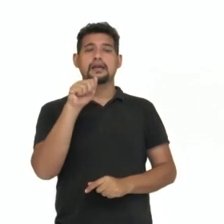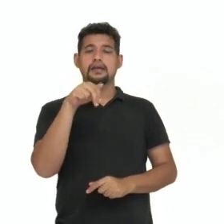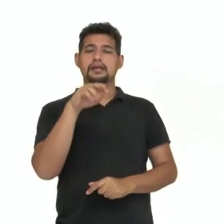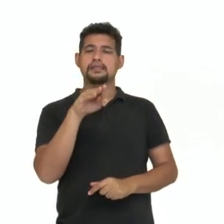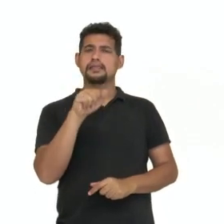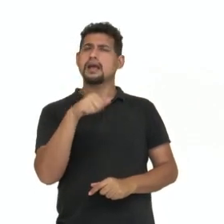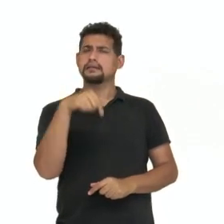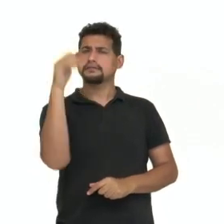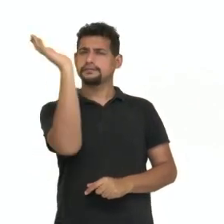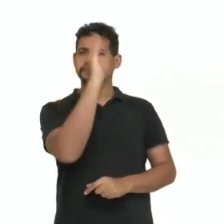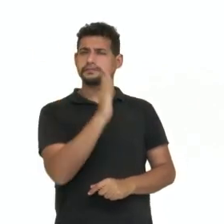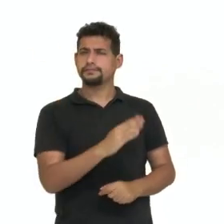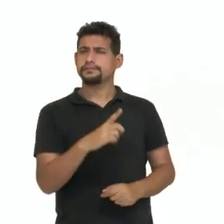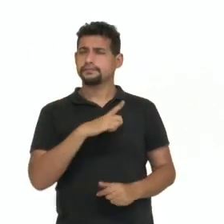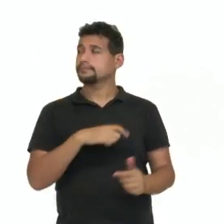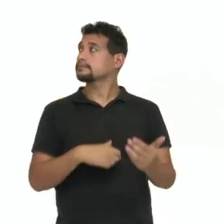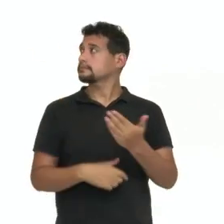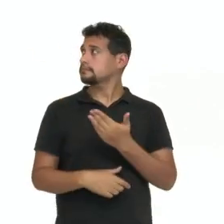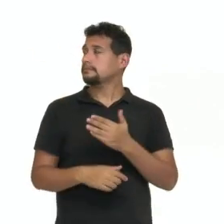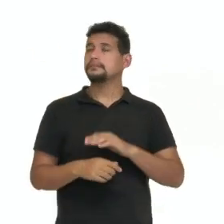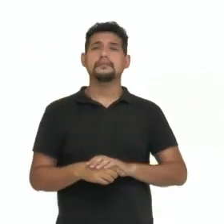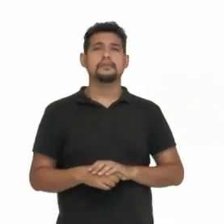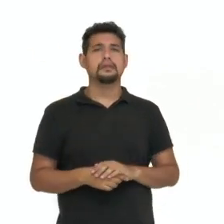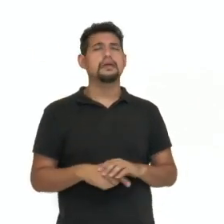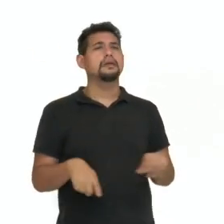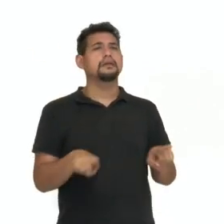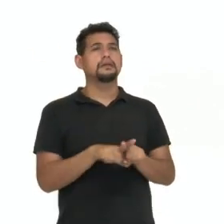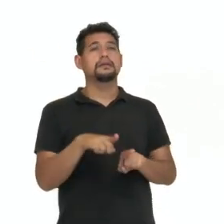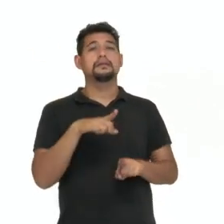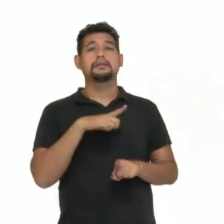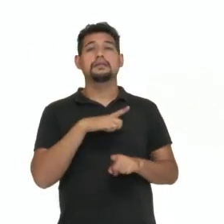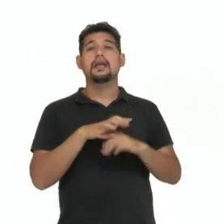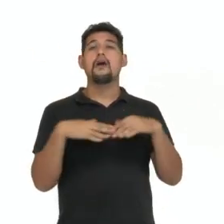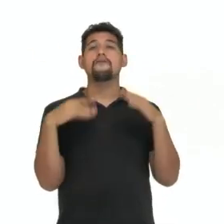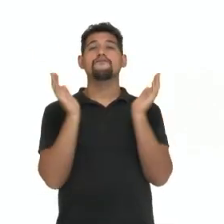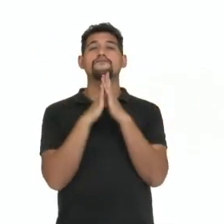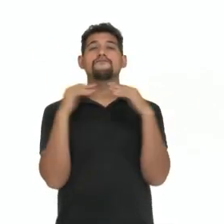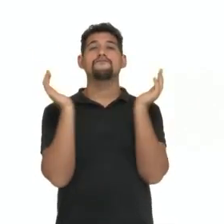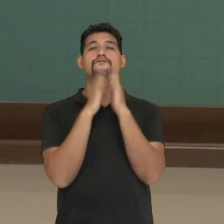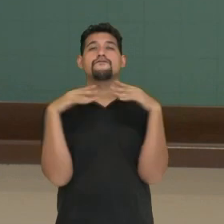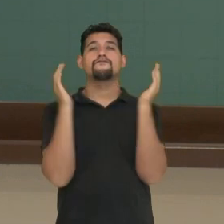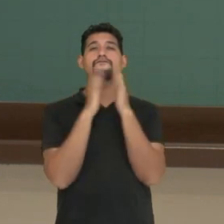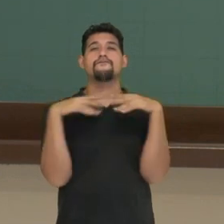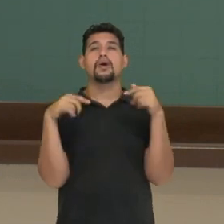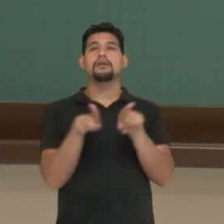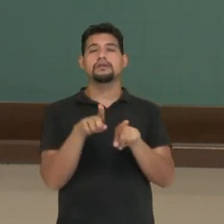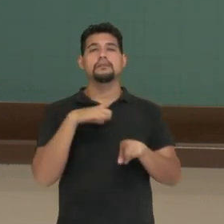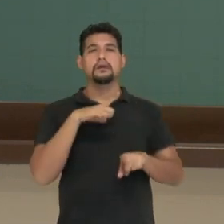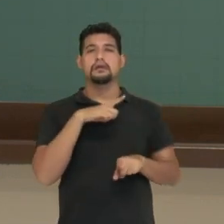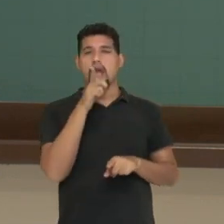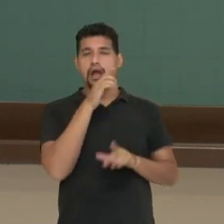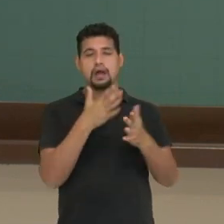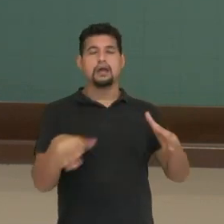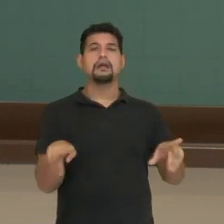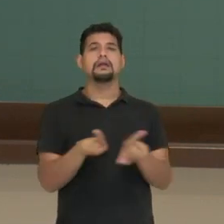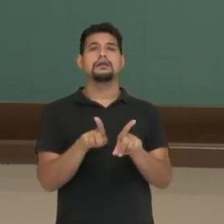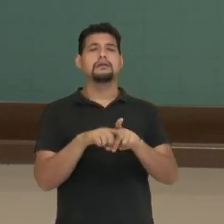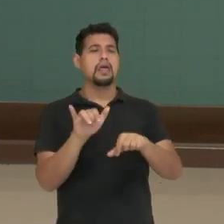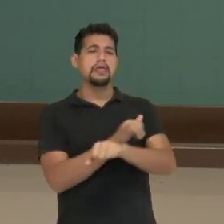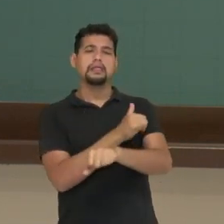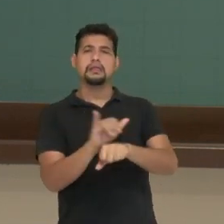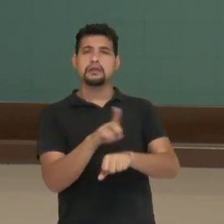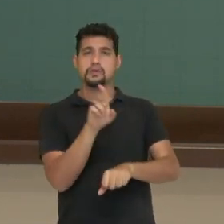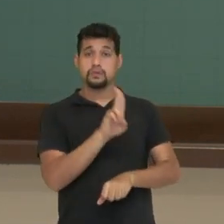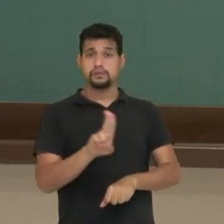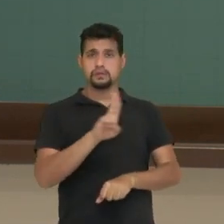é brasileira, né? A gente tem aqui a foca, que é marinha, né? E as estratégias